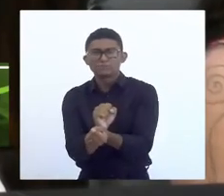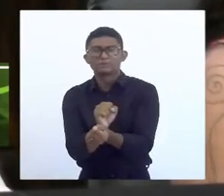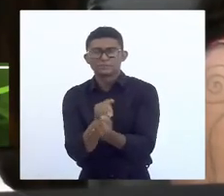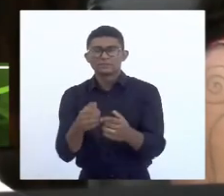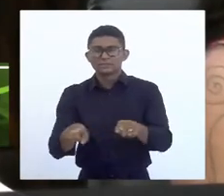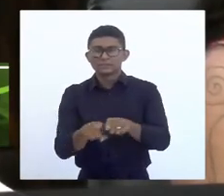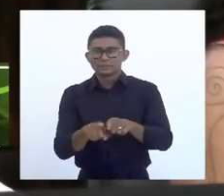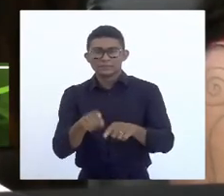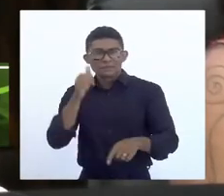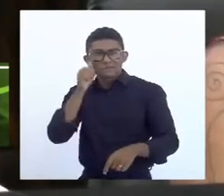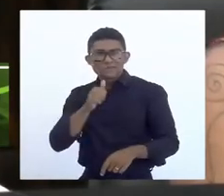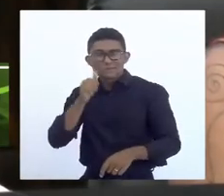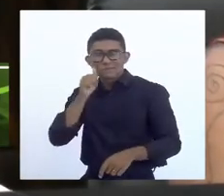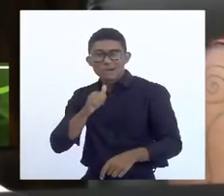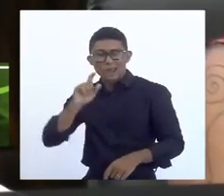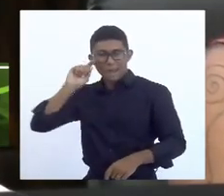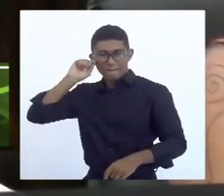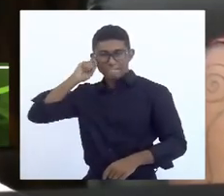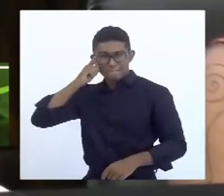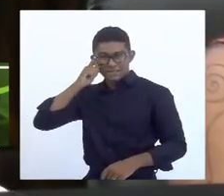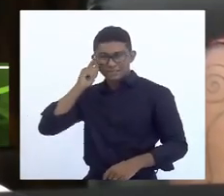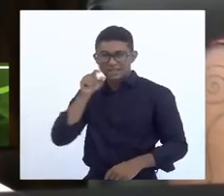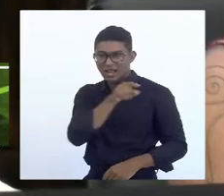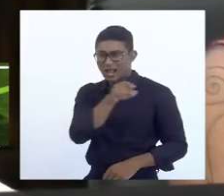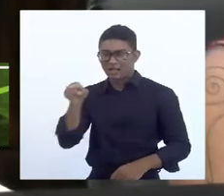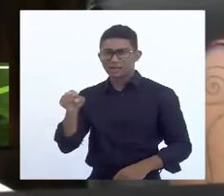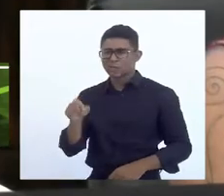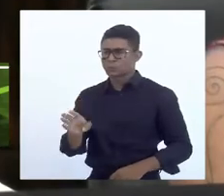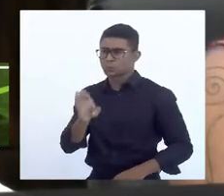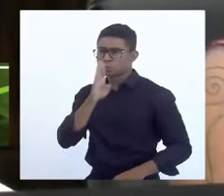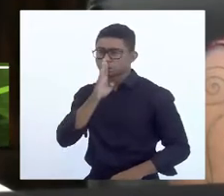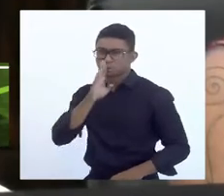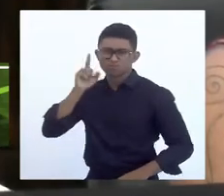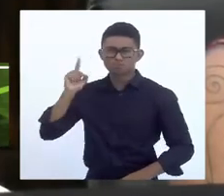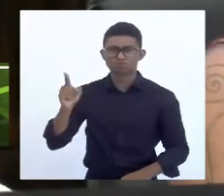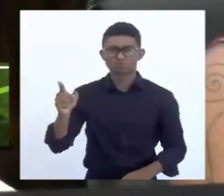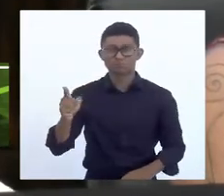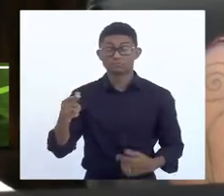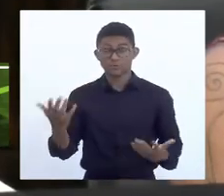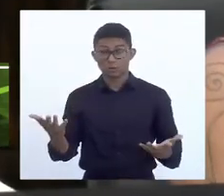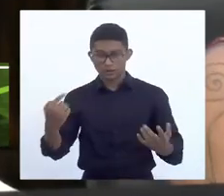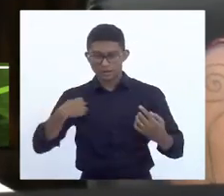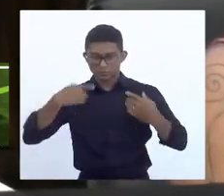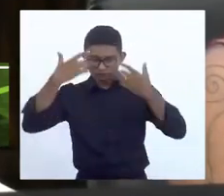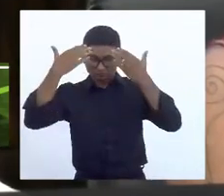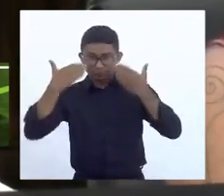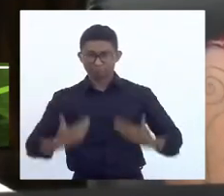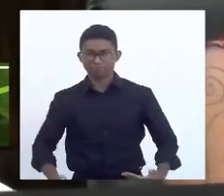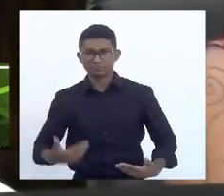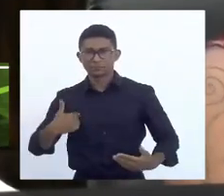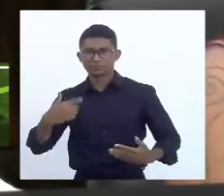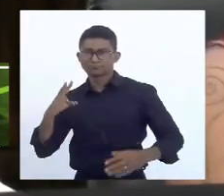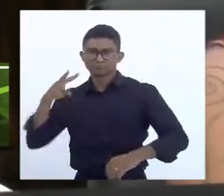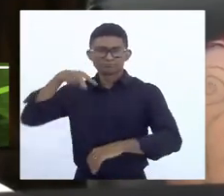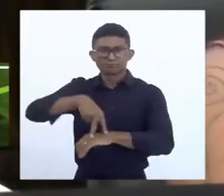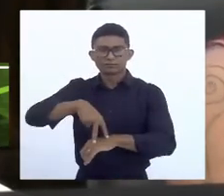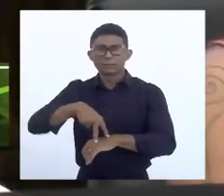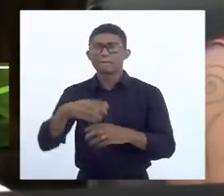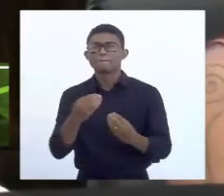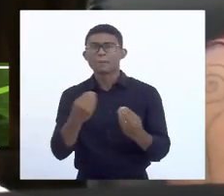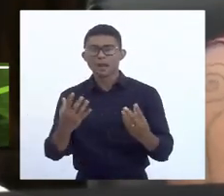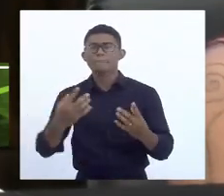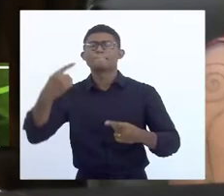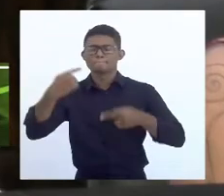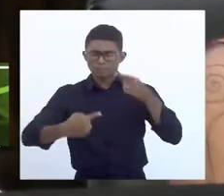pretas. Essa neguinha chegou para ocupar o parlamento e sem medo. Sem